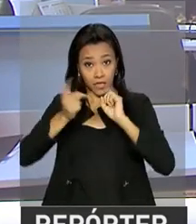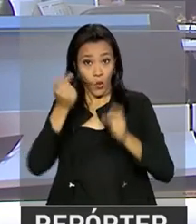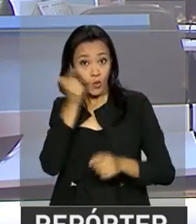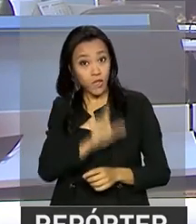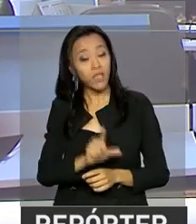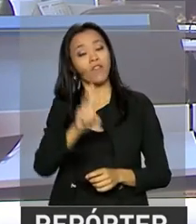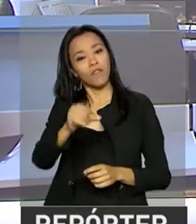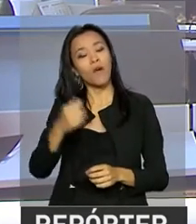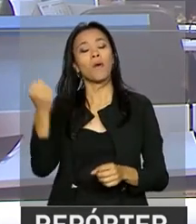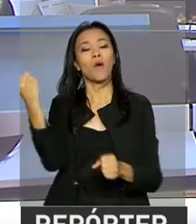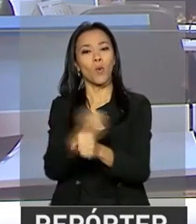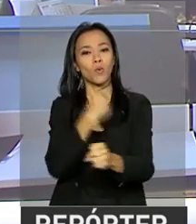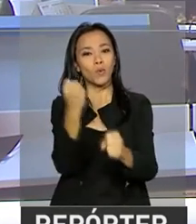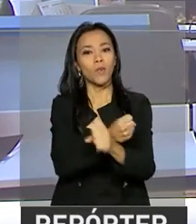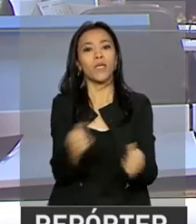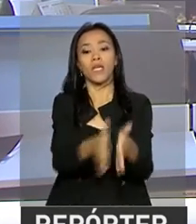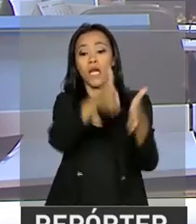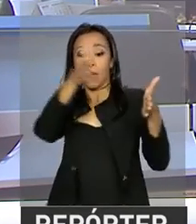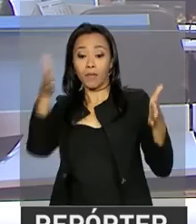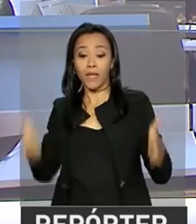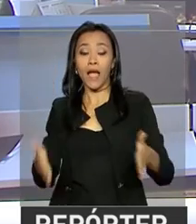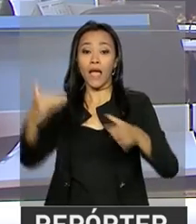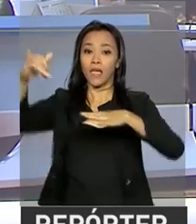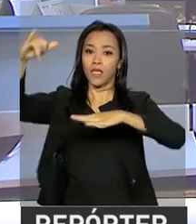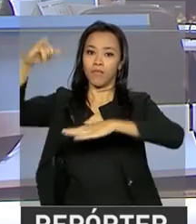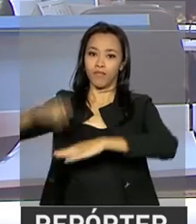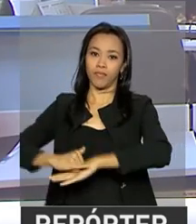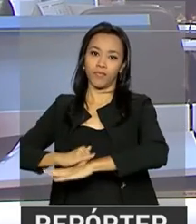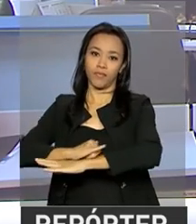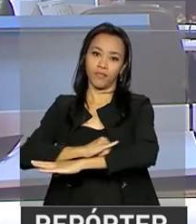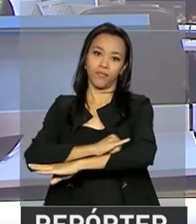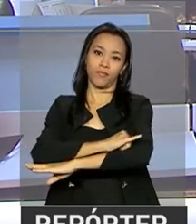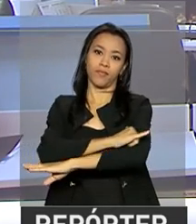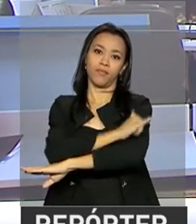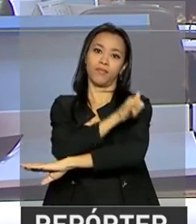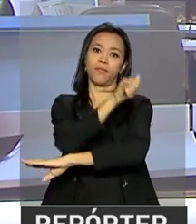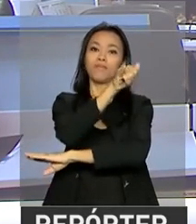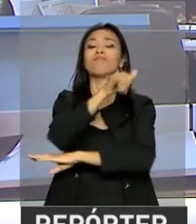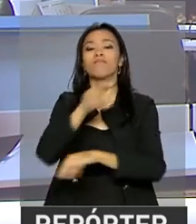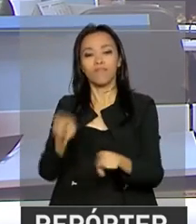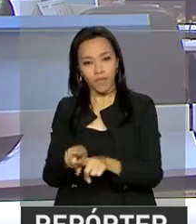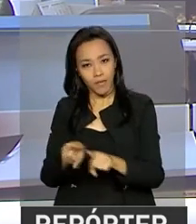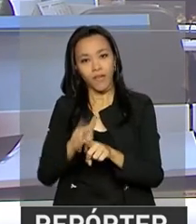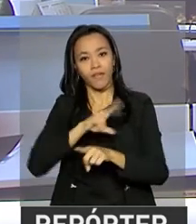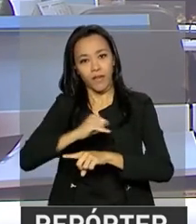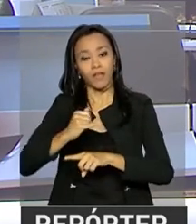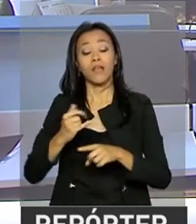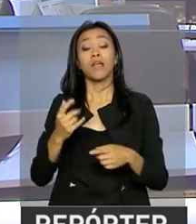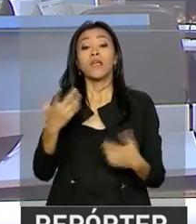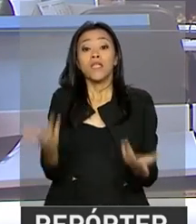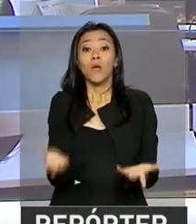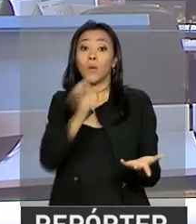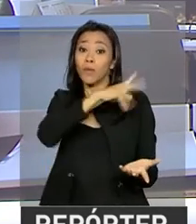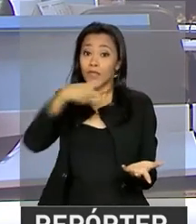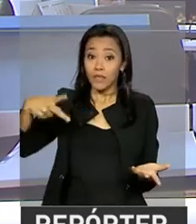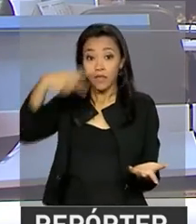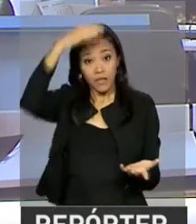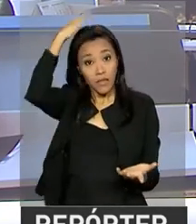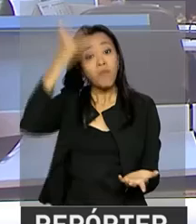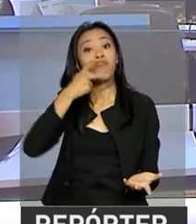terminais pátios de aeronaves e pistas de pouso e decolagem o presidente michel temer comentou o resultado